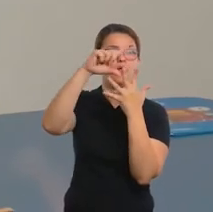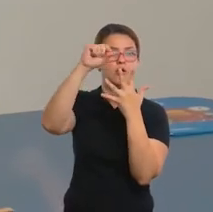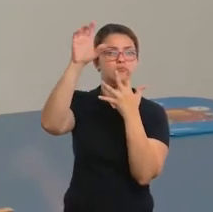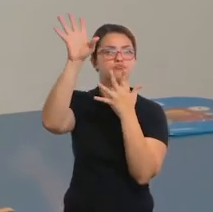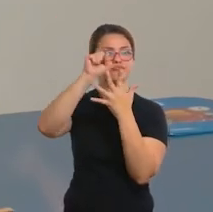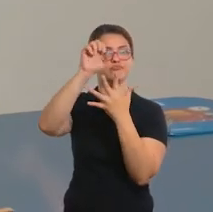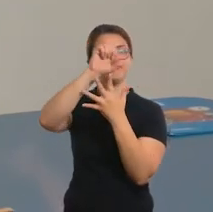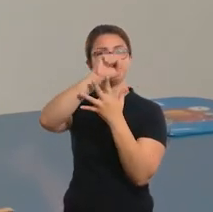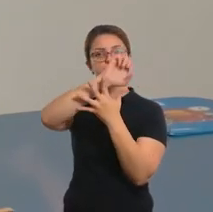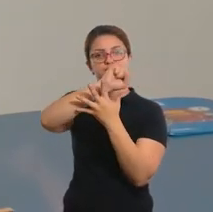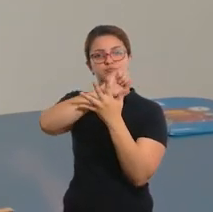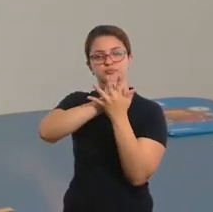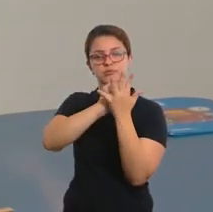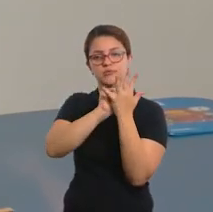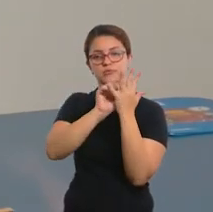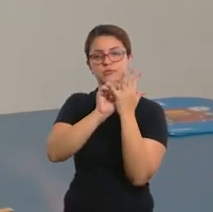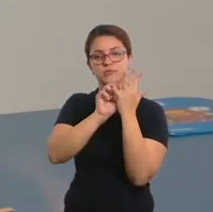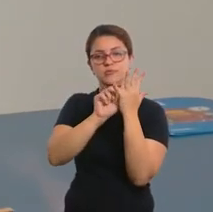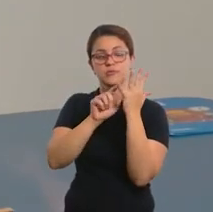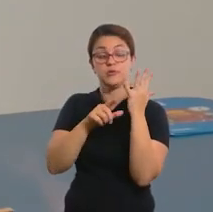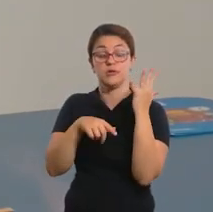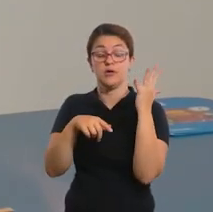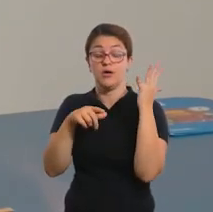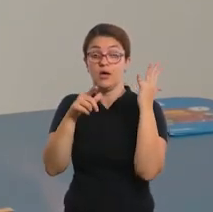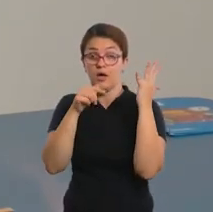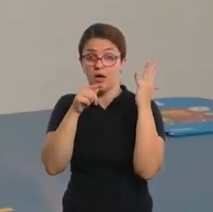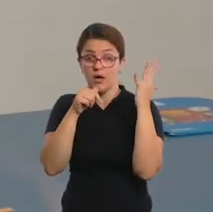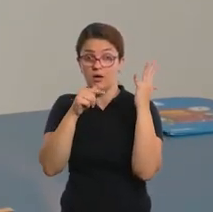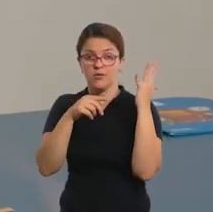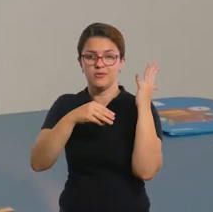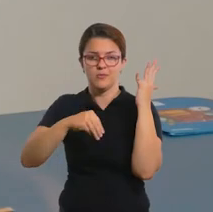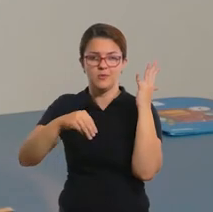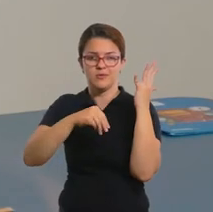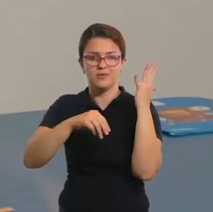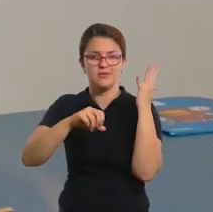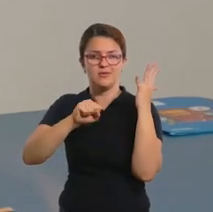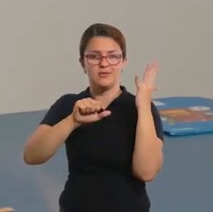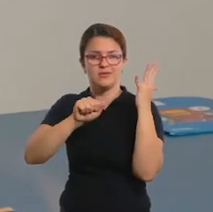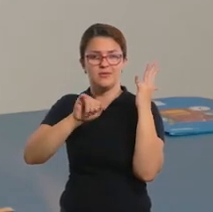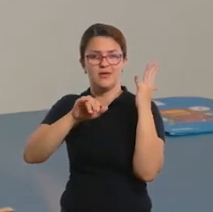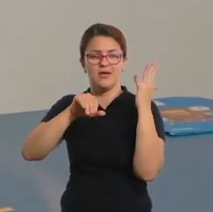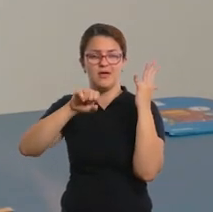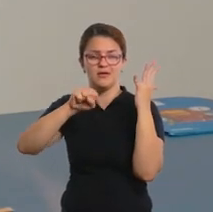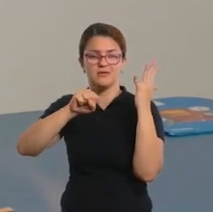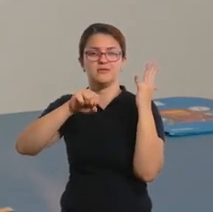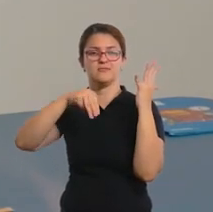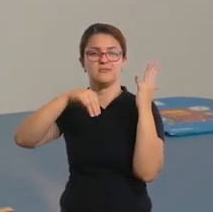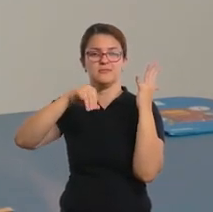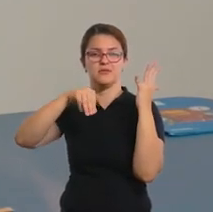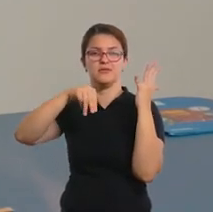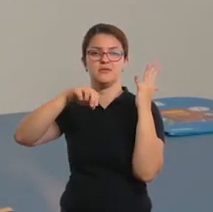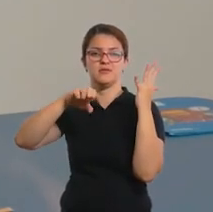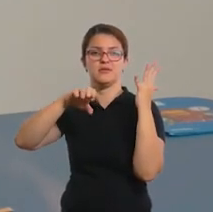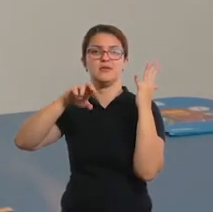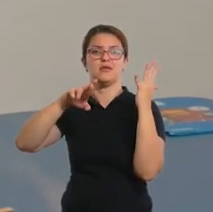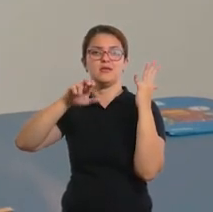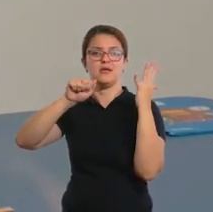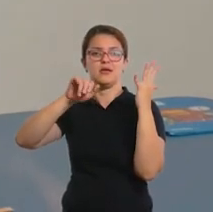no solo, elas absorvem a água e os sais minerais e produzem uma energia